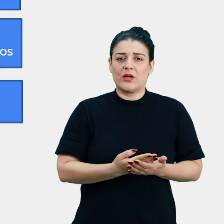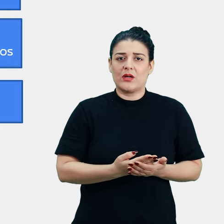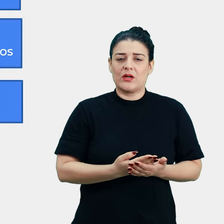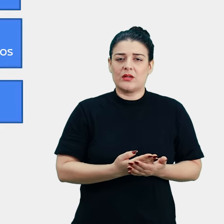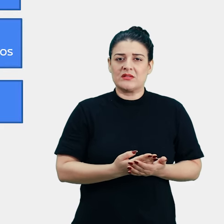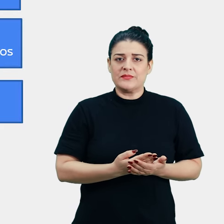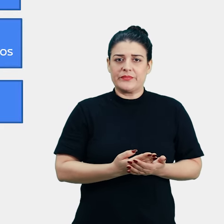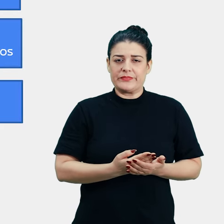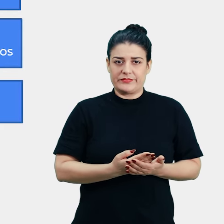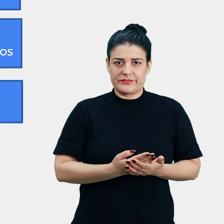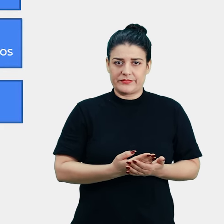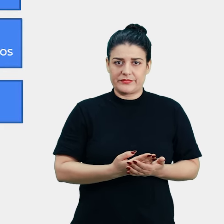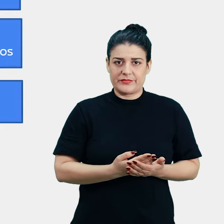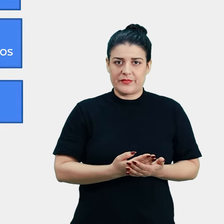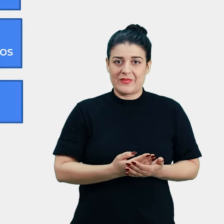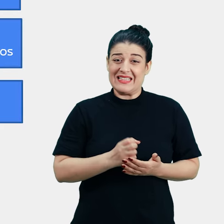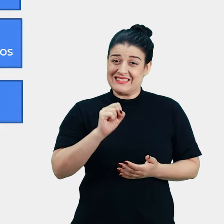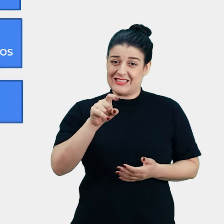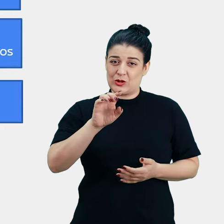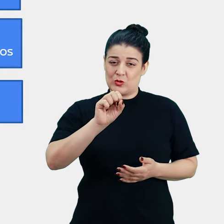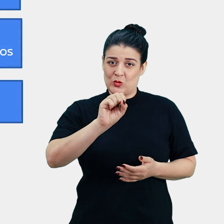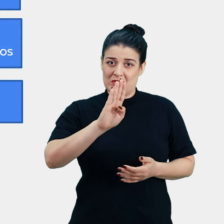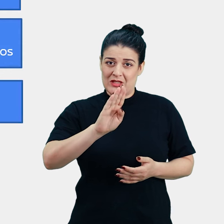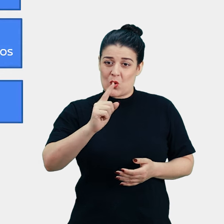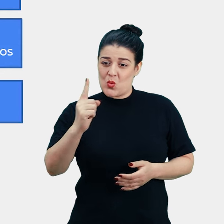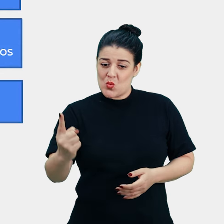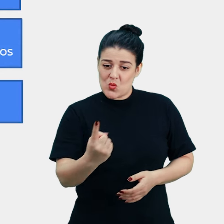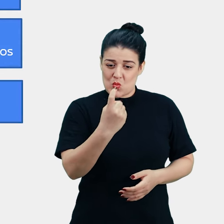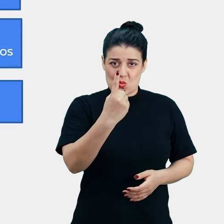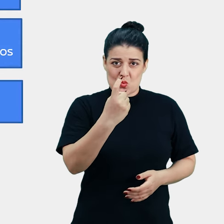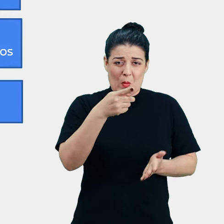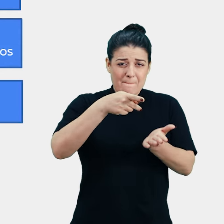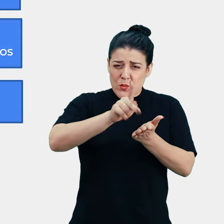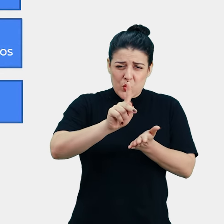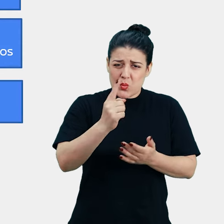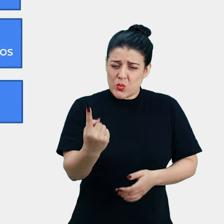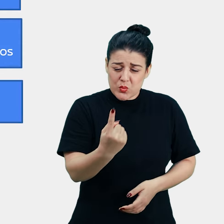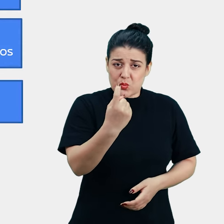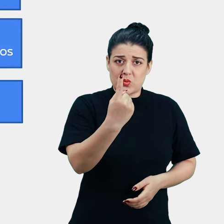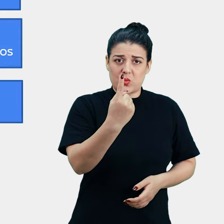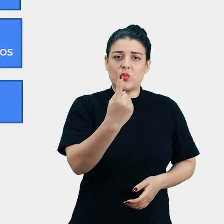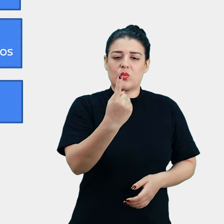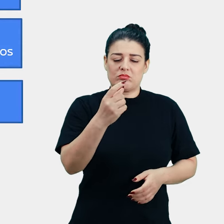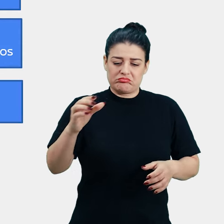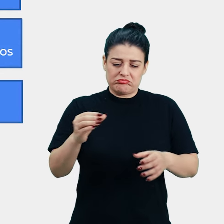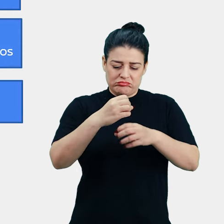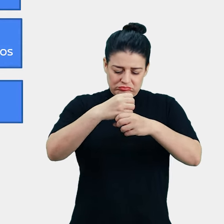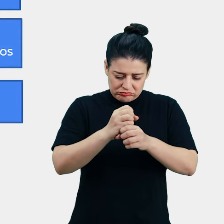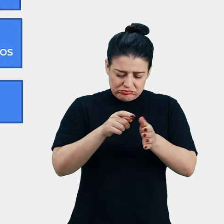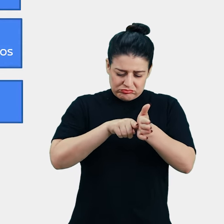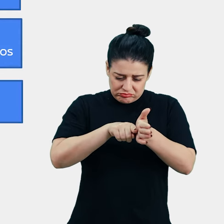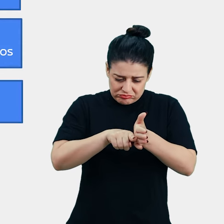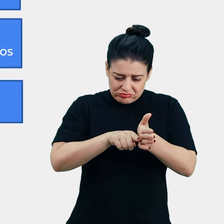de confiança? Quando a gente tem uma substância isolada, pura, e aí você isolou,